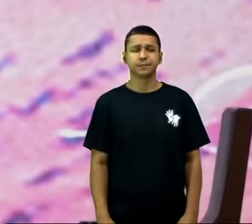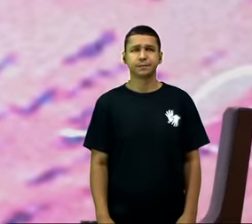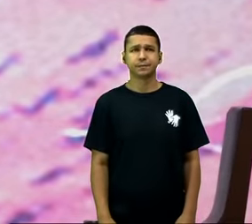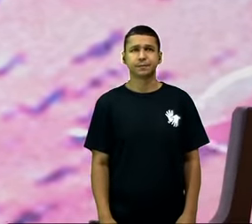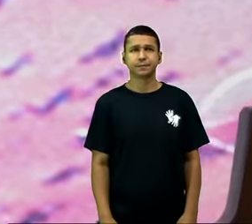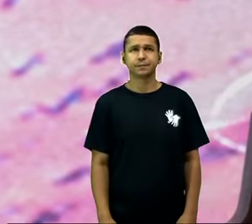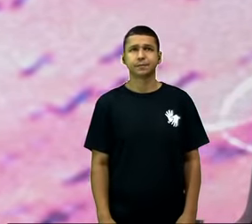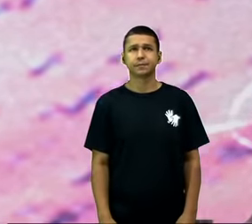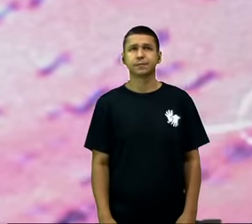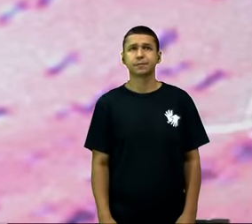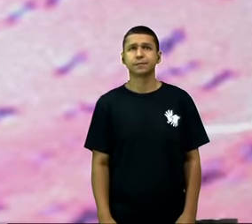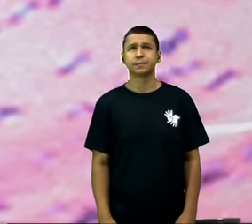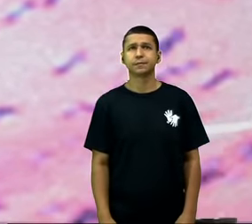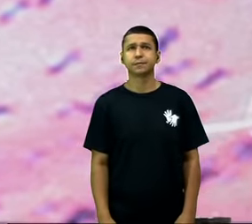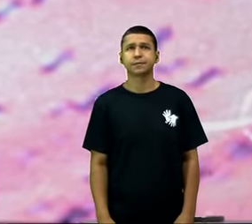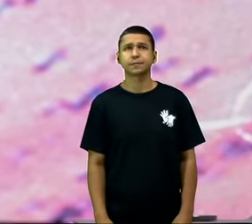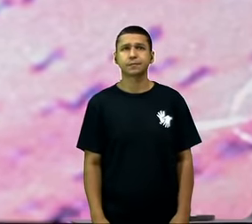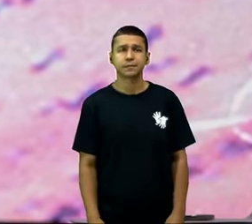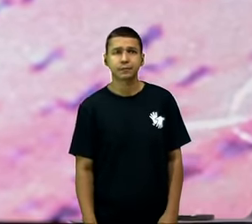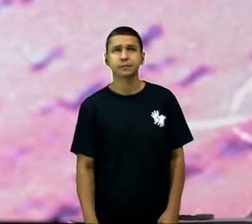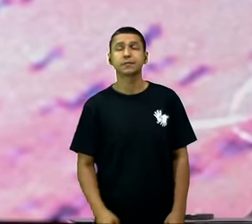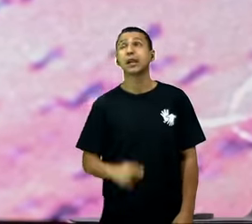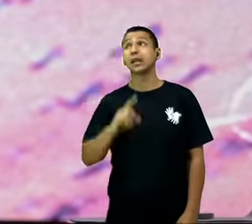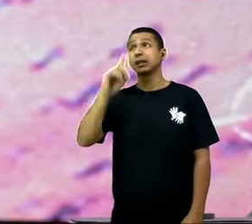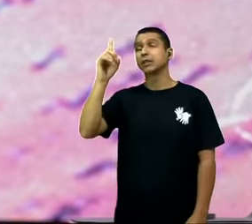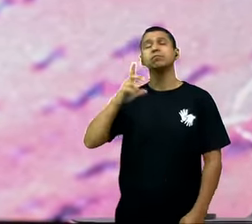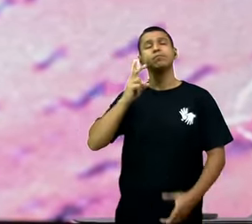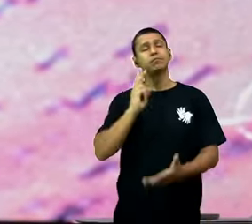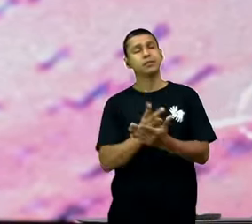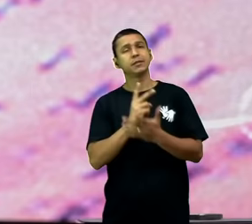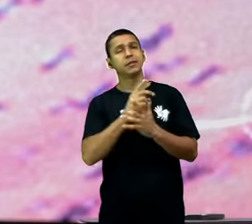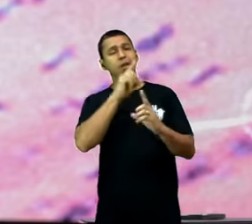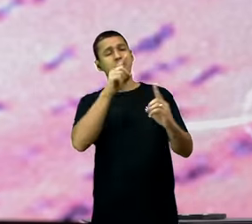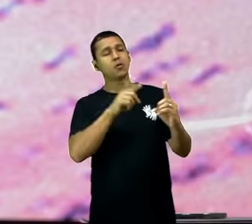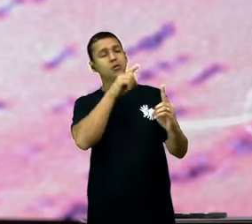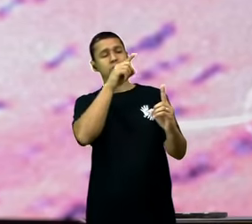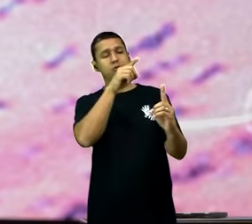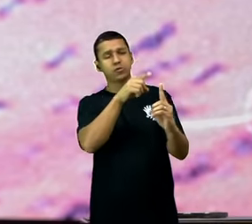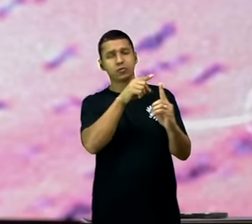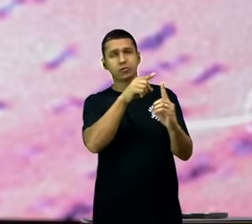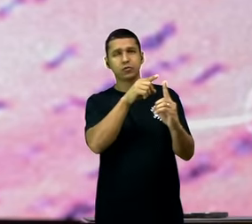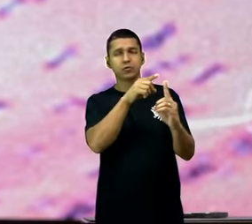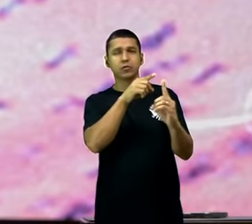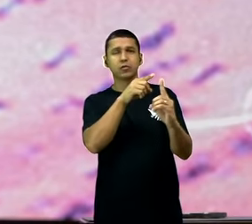Por que Deus faz isso, pastor? Porque Deus sempre tem um objetivo de alinhar o nosso coração.